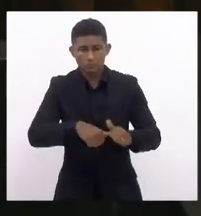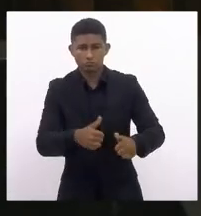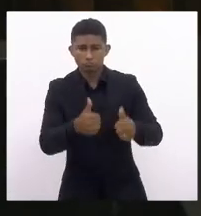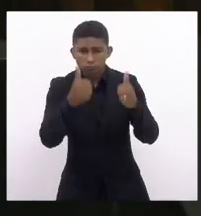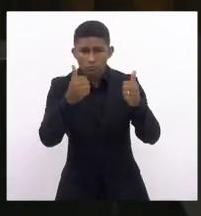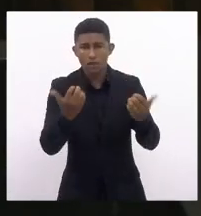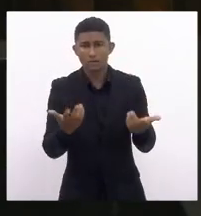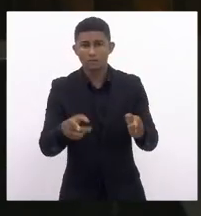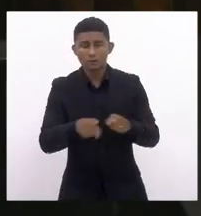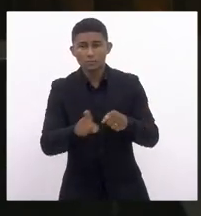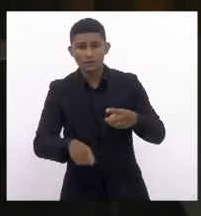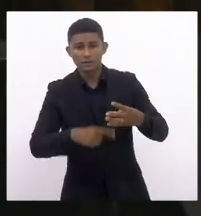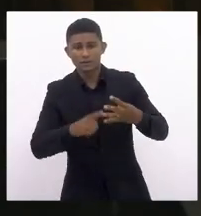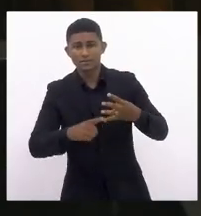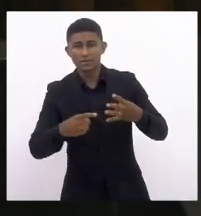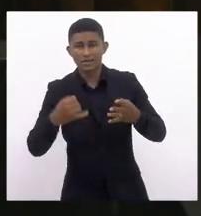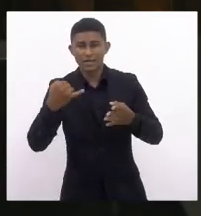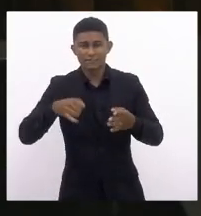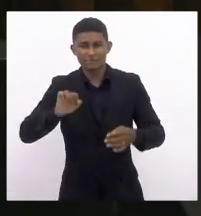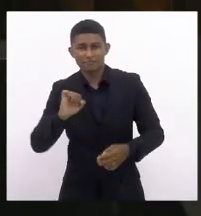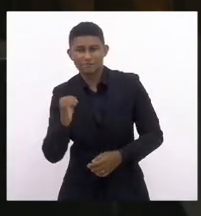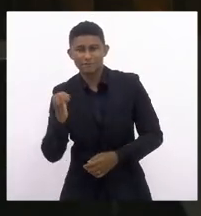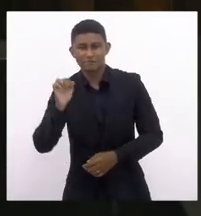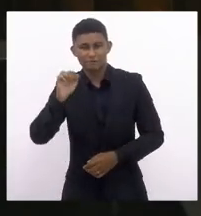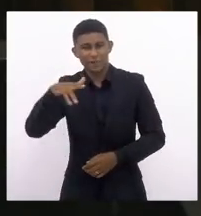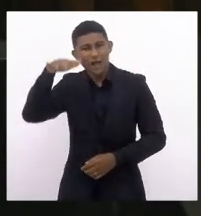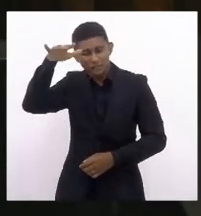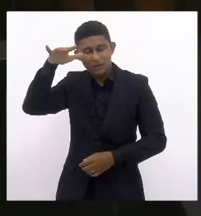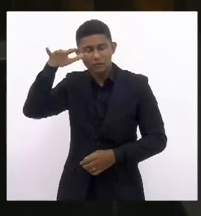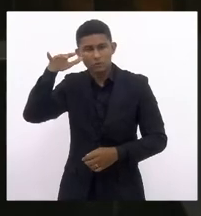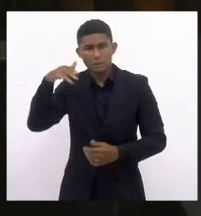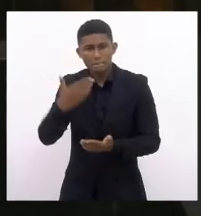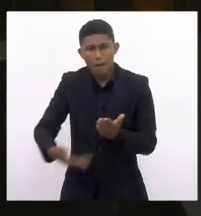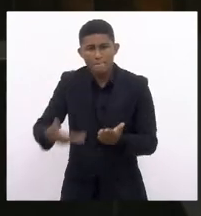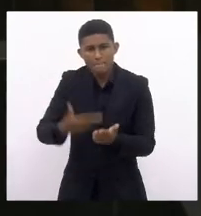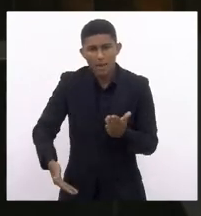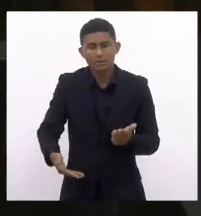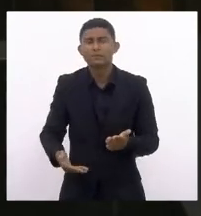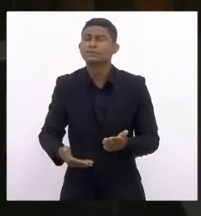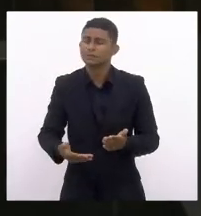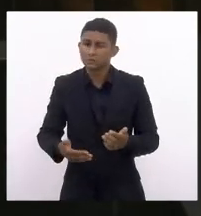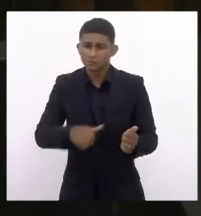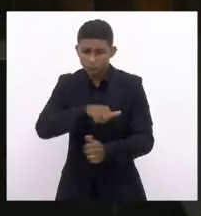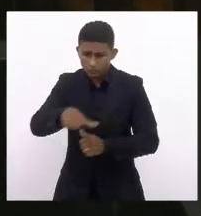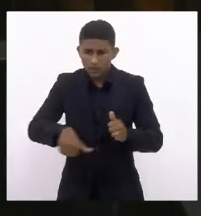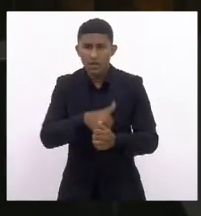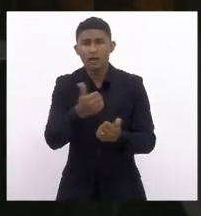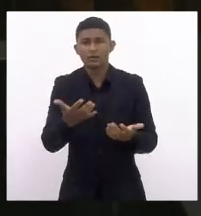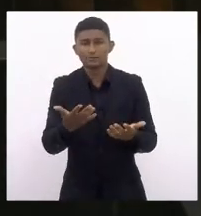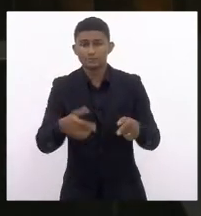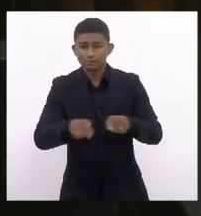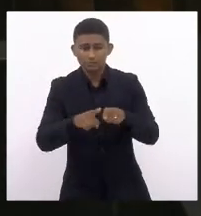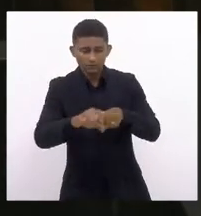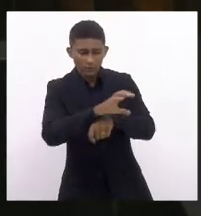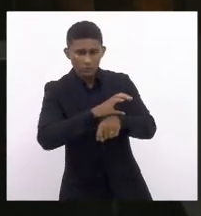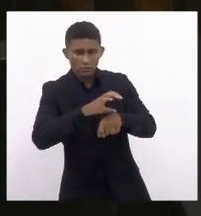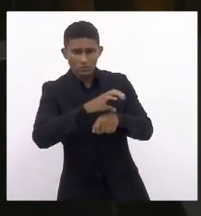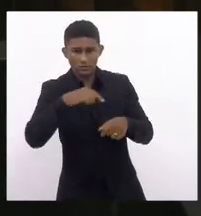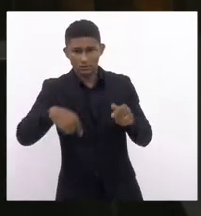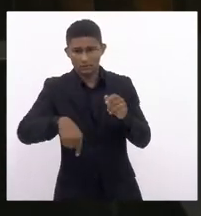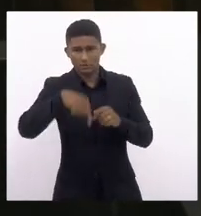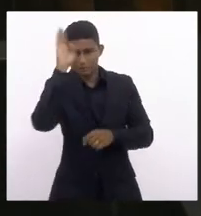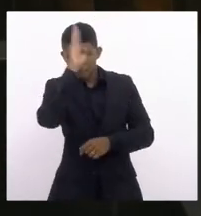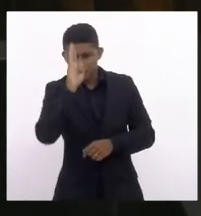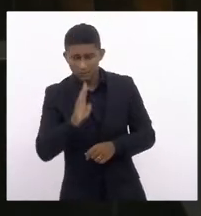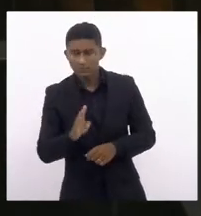perdas inflacionárias. Ele quer direitos que qualquer trabalhador tem segundo a Constituição brasileira e que aqui no Estado do Rio de